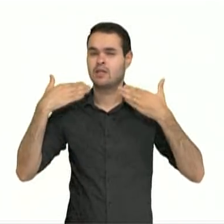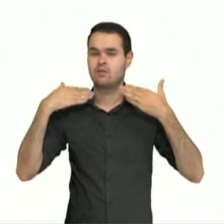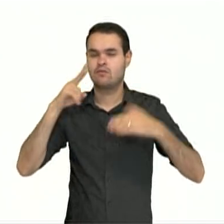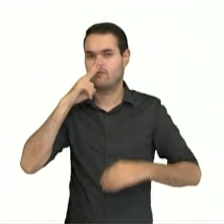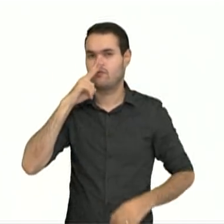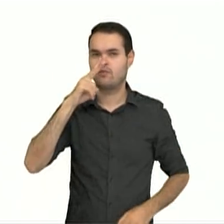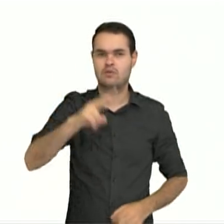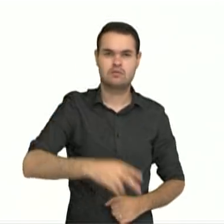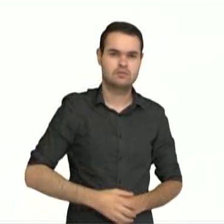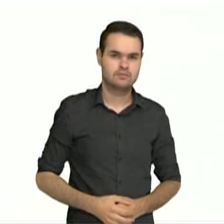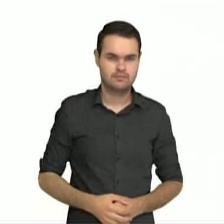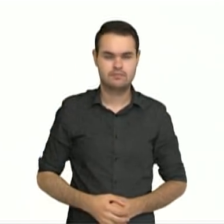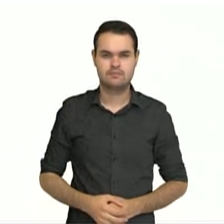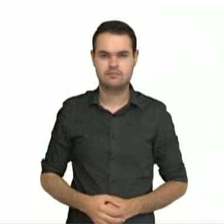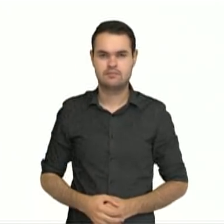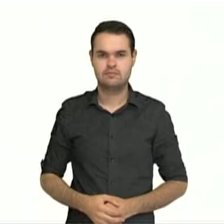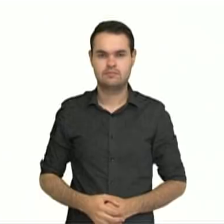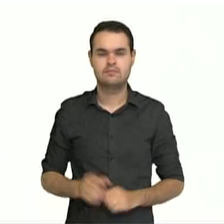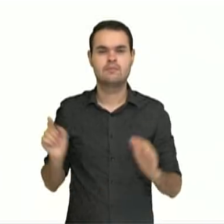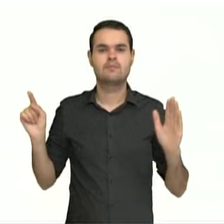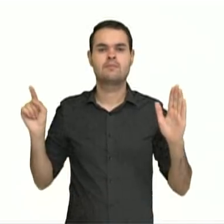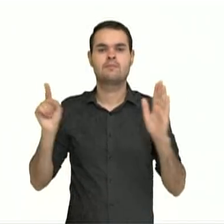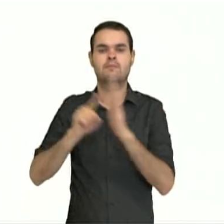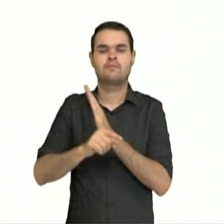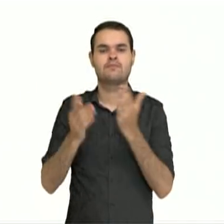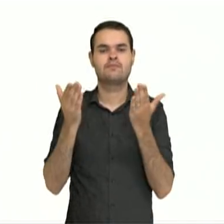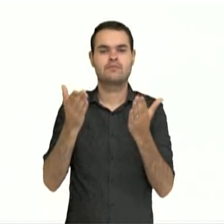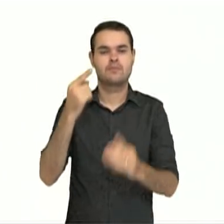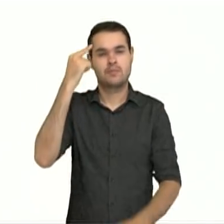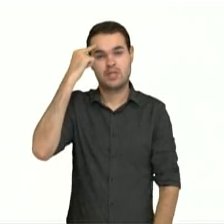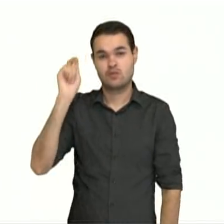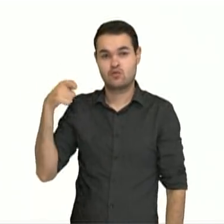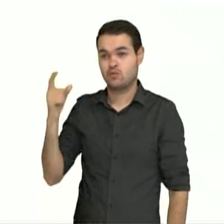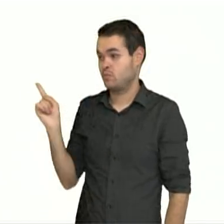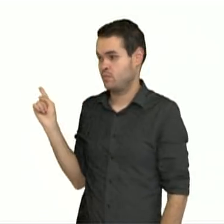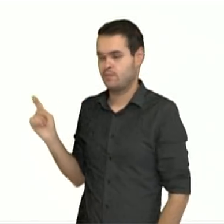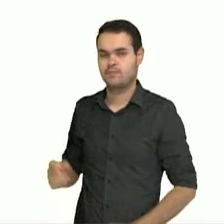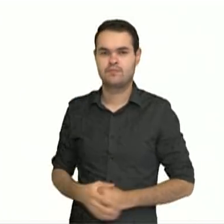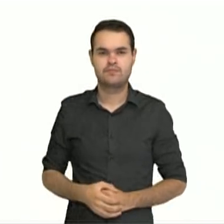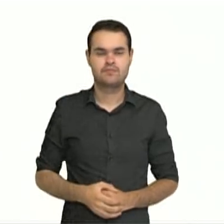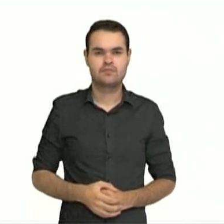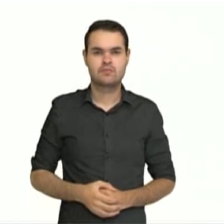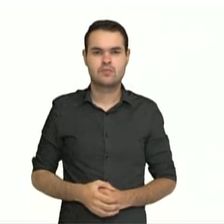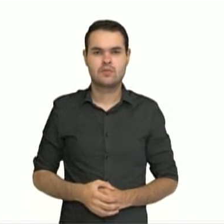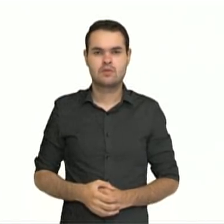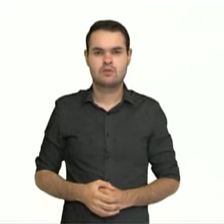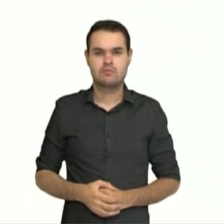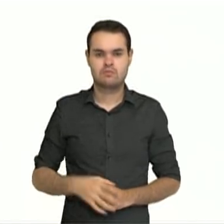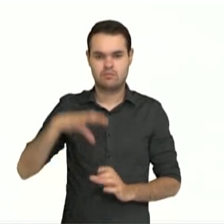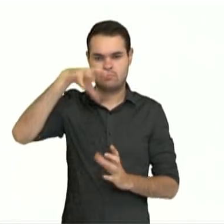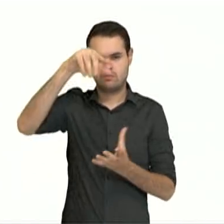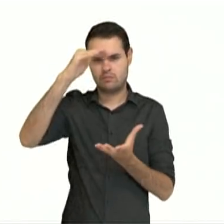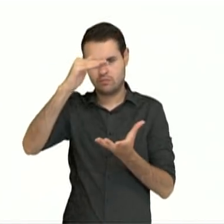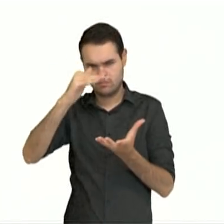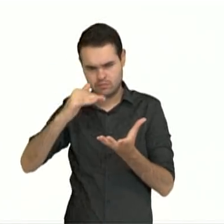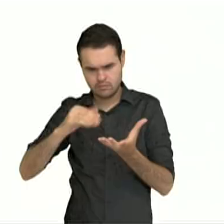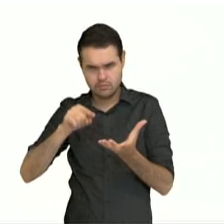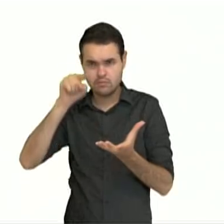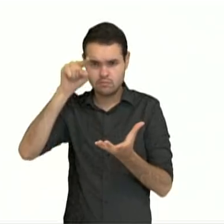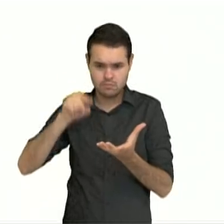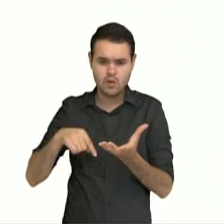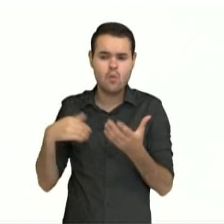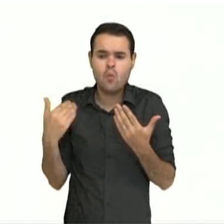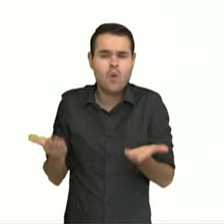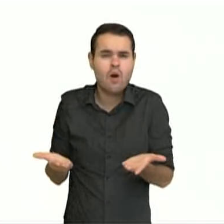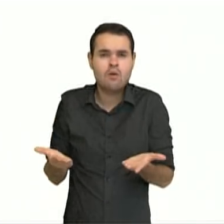e calor do Sol. Perguntinha ali para vocês pensarem nesse finalzinho de aula. Qual é a zona térmica do planeta Terra